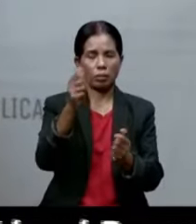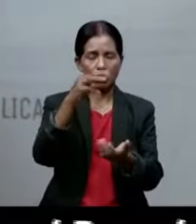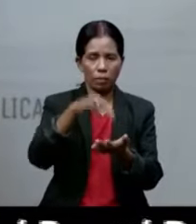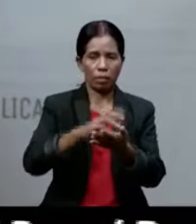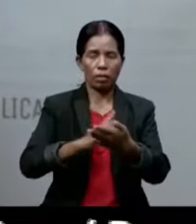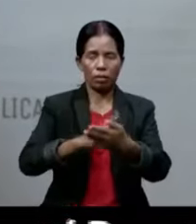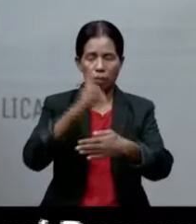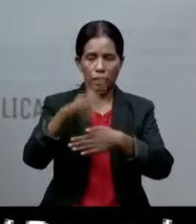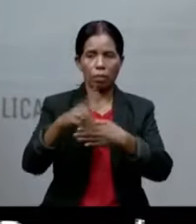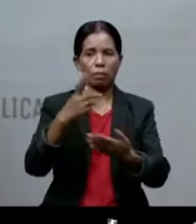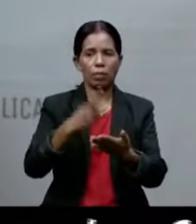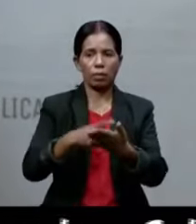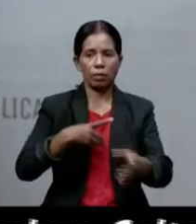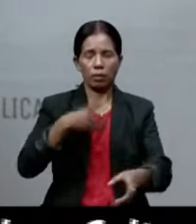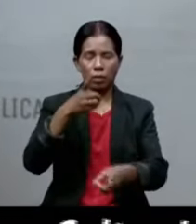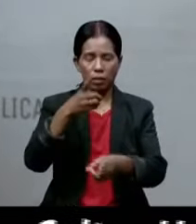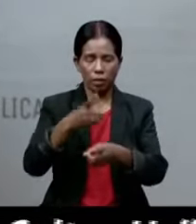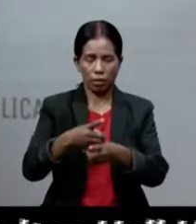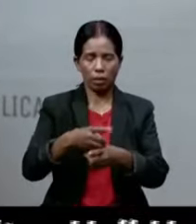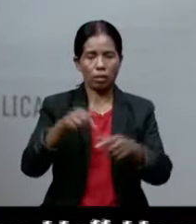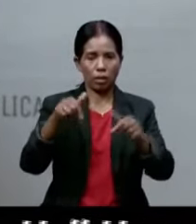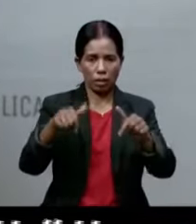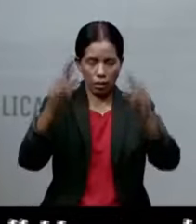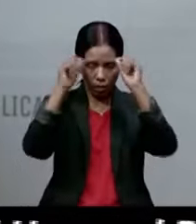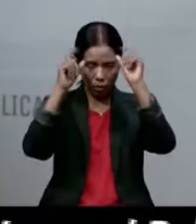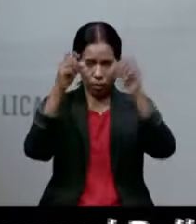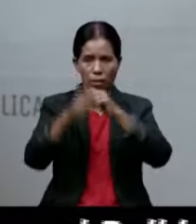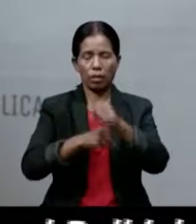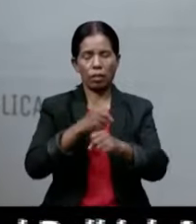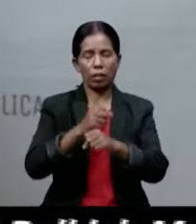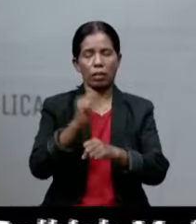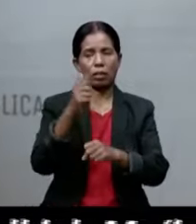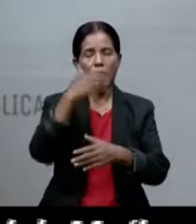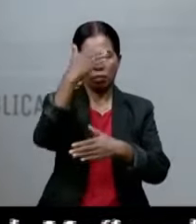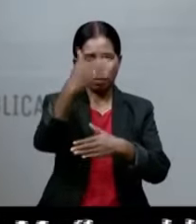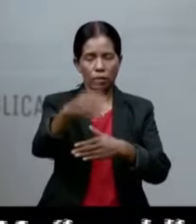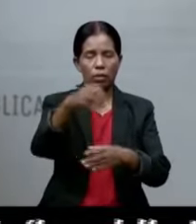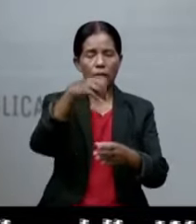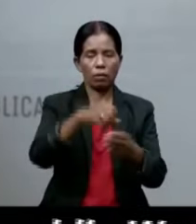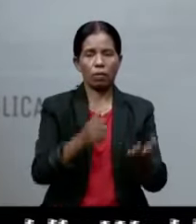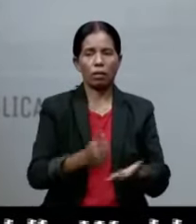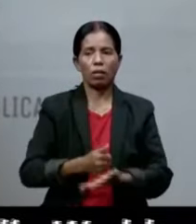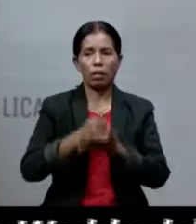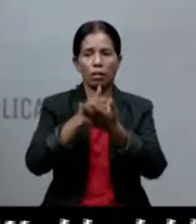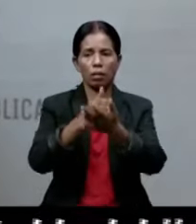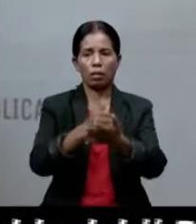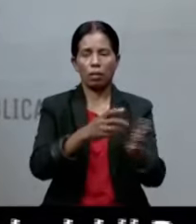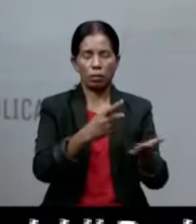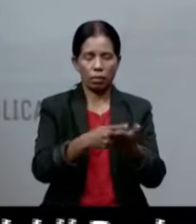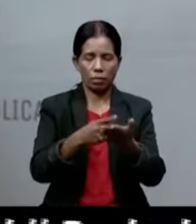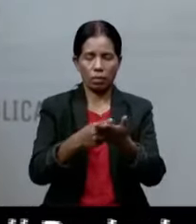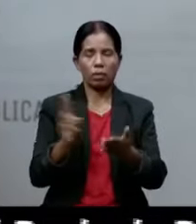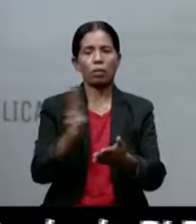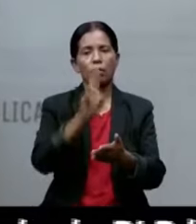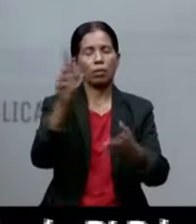desenvolvimento projeto direito carbono e Timor-Leste e Tina Sanulo em Mai. Inclui doação no procedimento projeto NBC